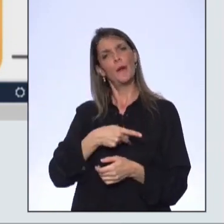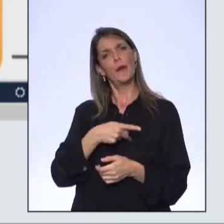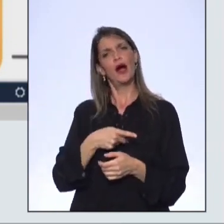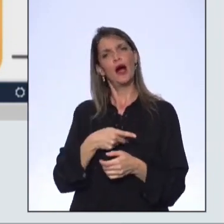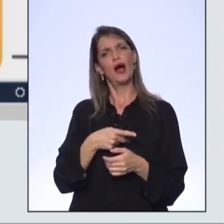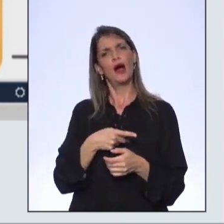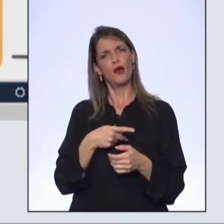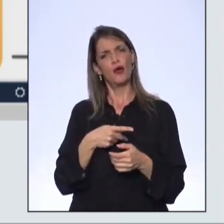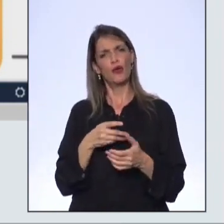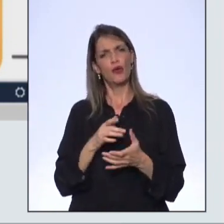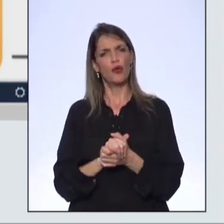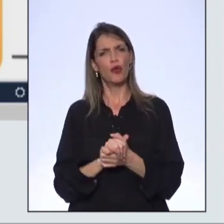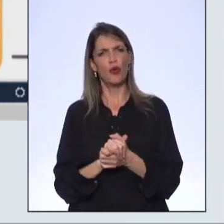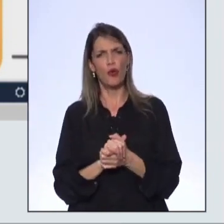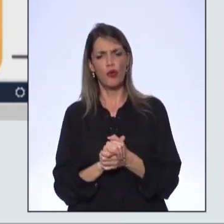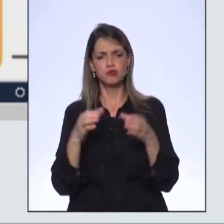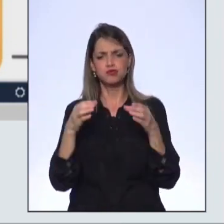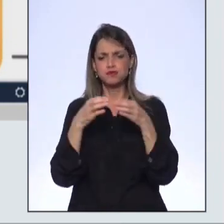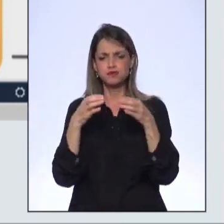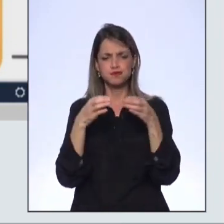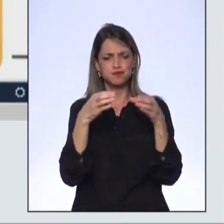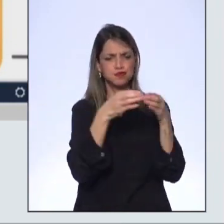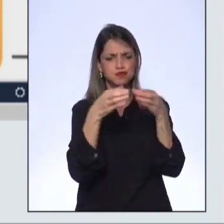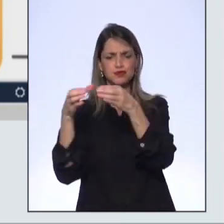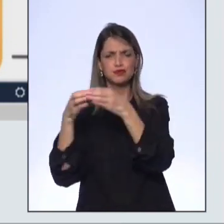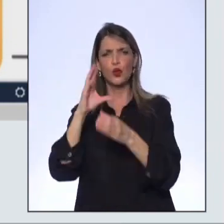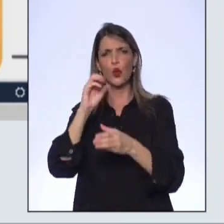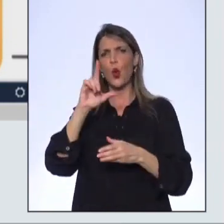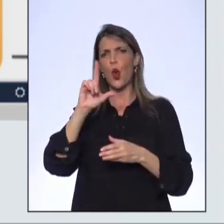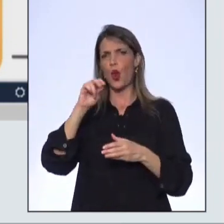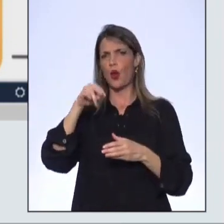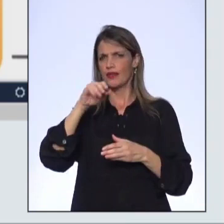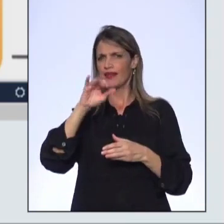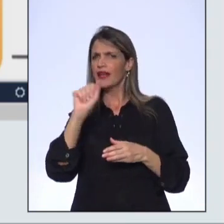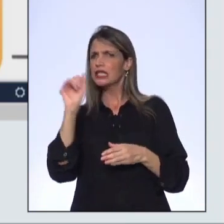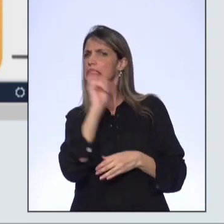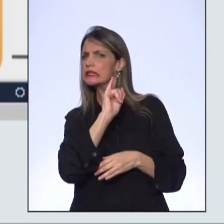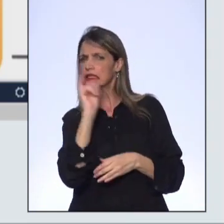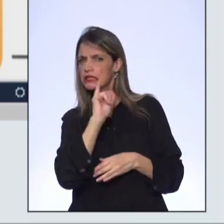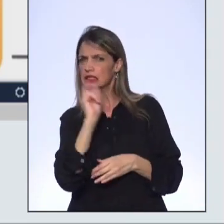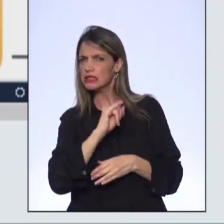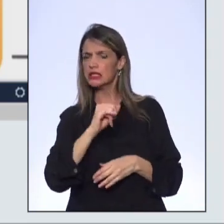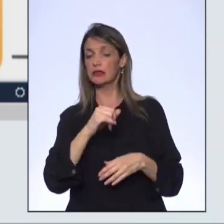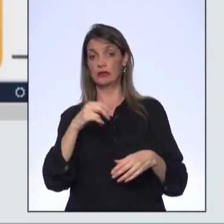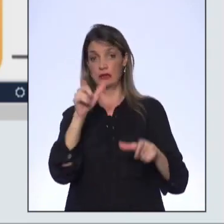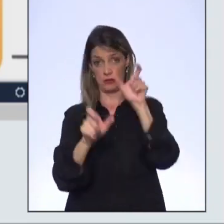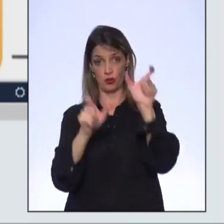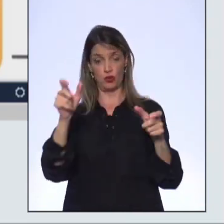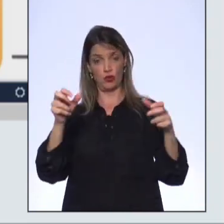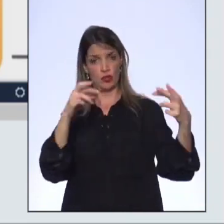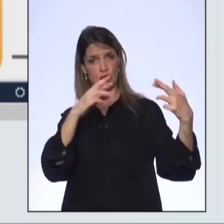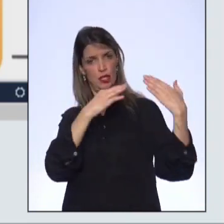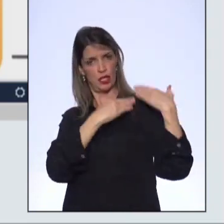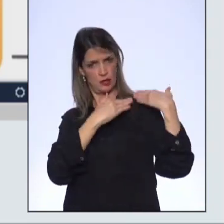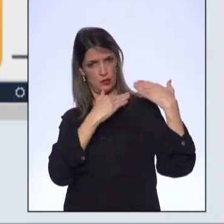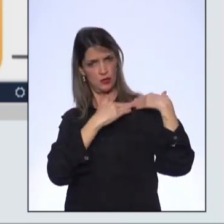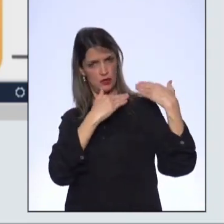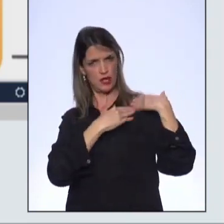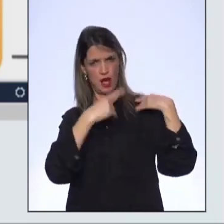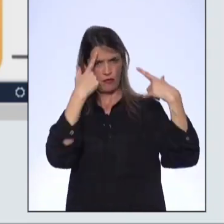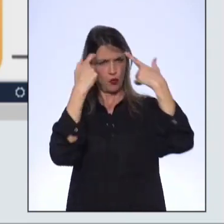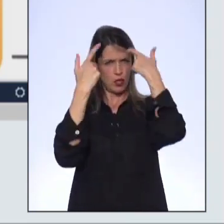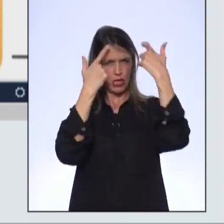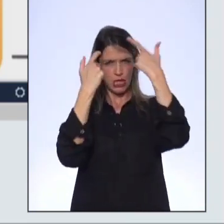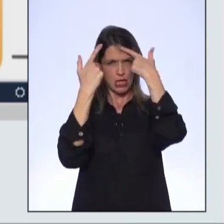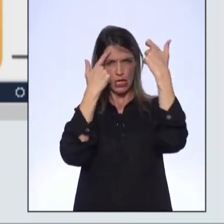maiores colônias de italianos vindas para o Brasil. Esses italianos serão os responsáveis pela introdução das ideias anarquistas e